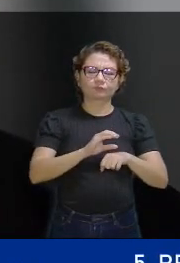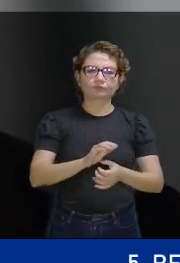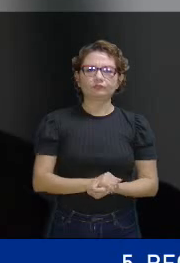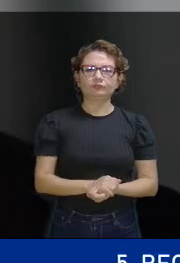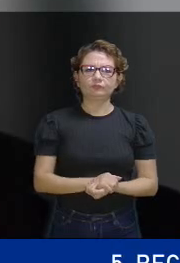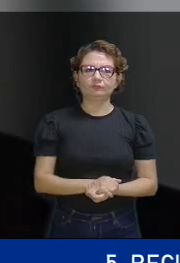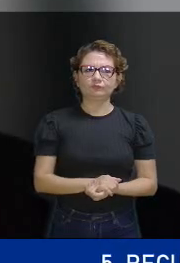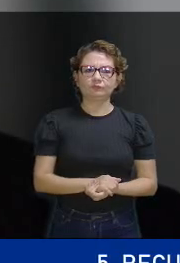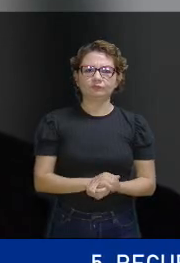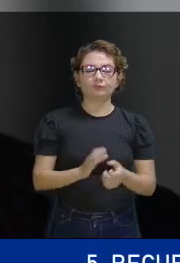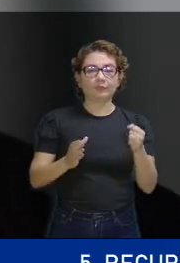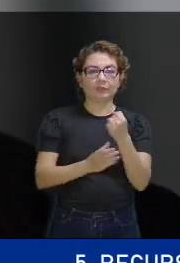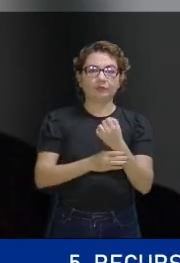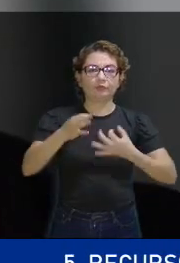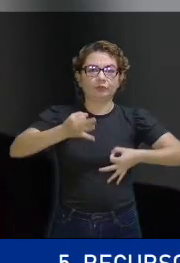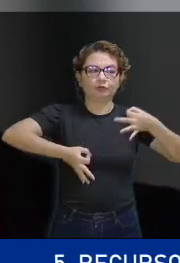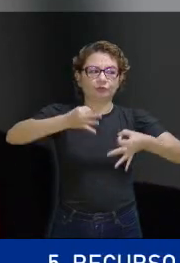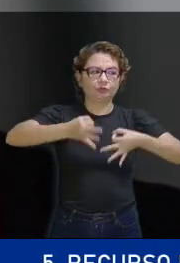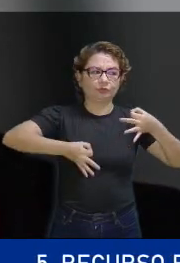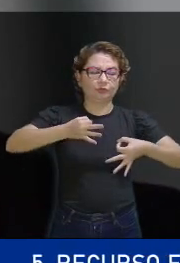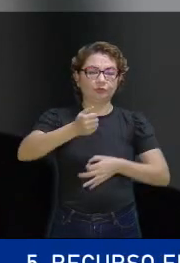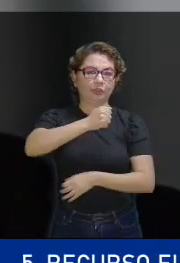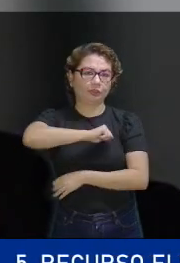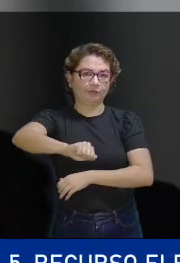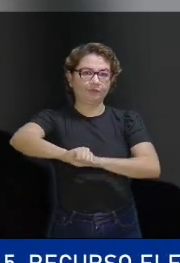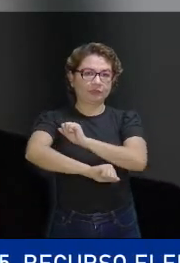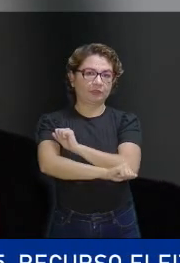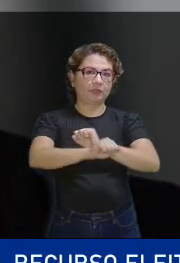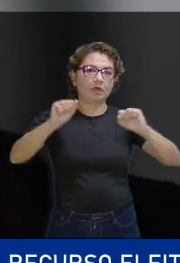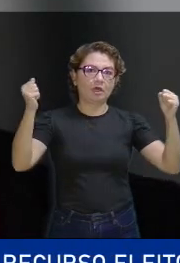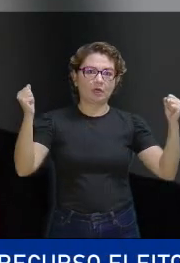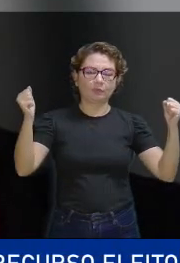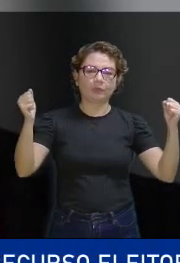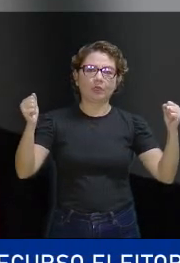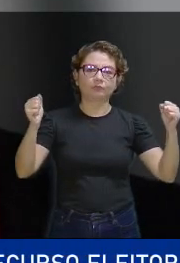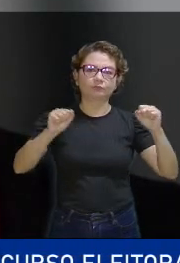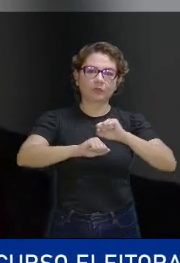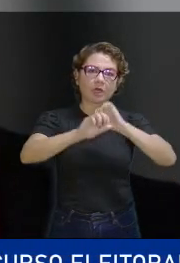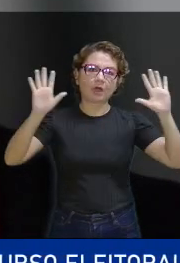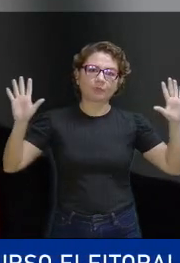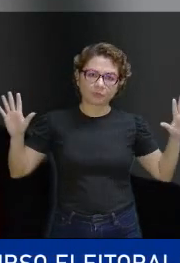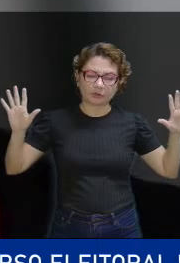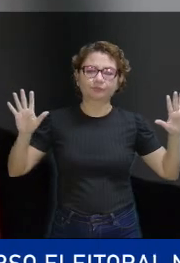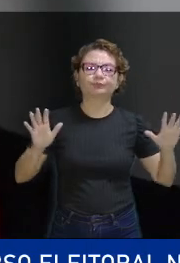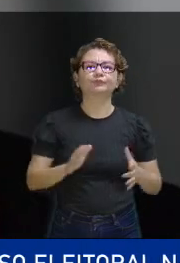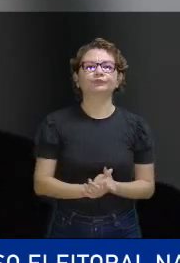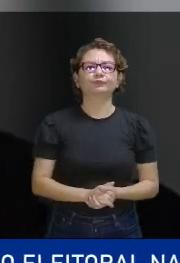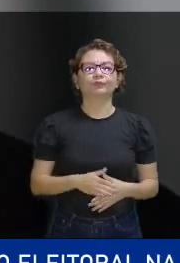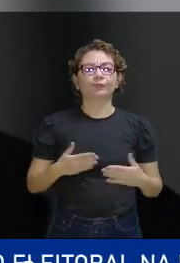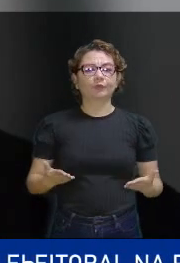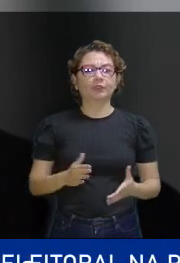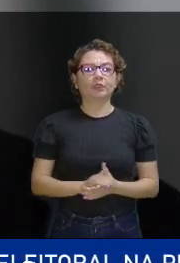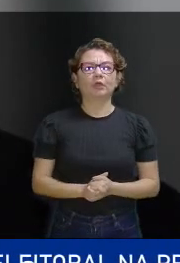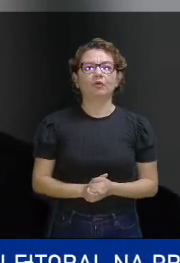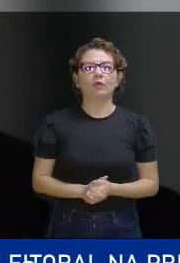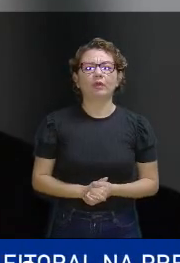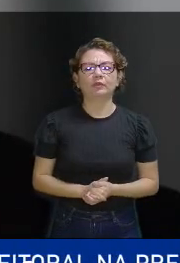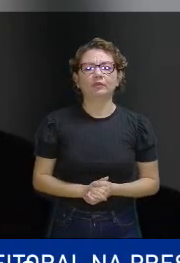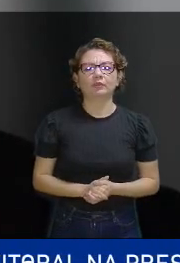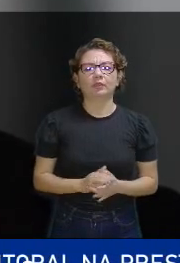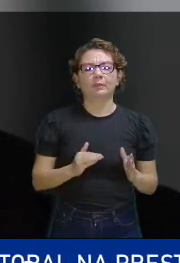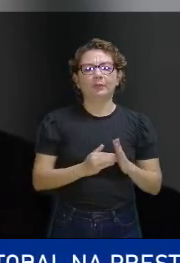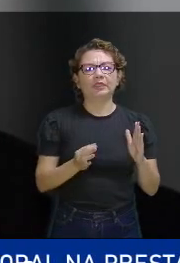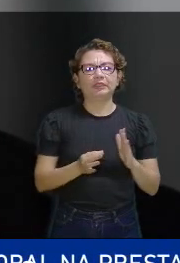compromete a segurança jurídica e o direito à ampla defesa. O juízo de primeiro grau acolheu o parecer técnico de